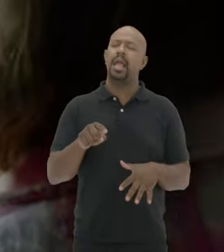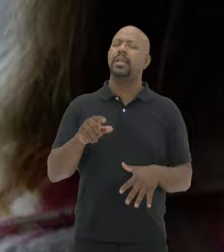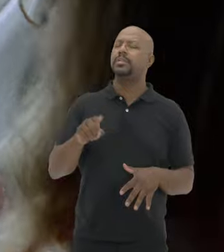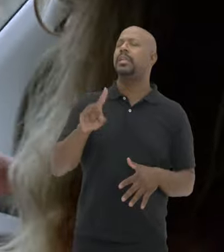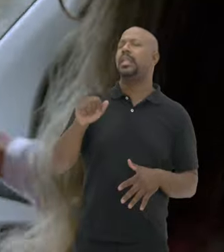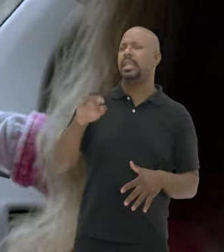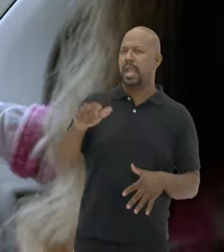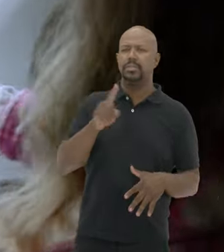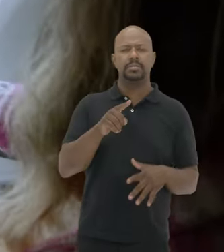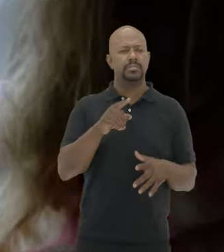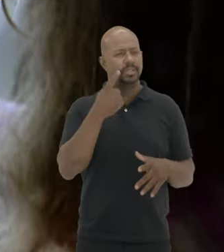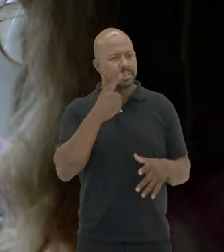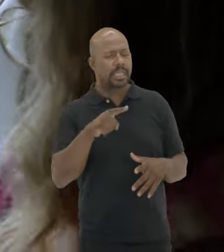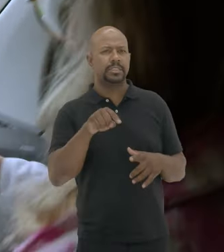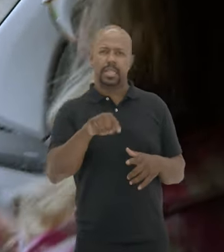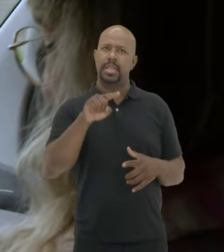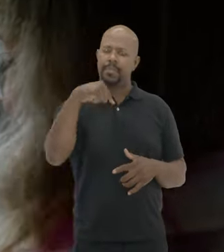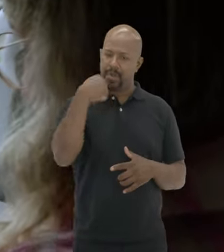e Daniel